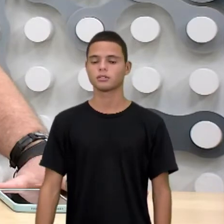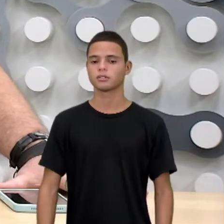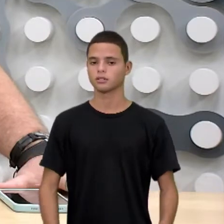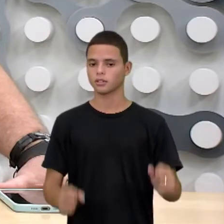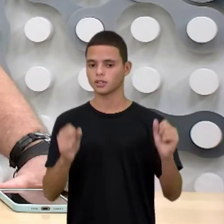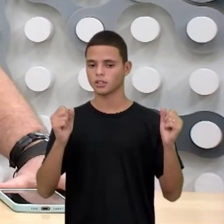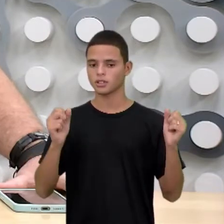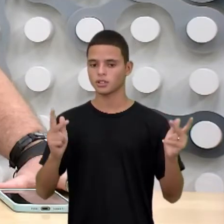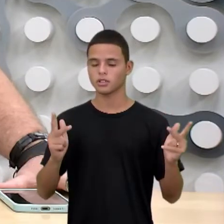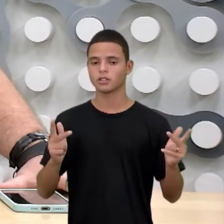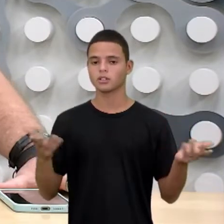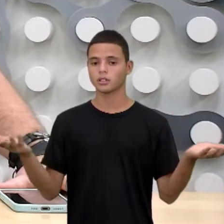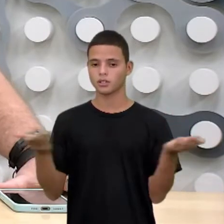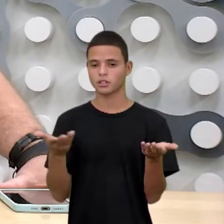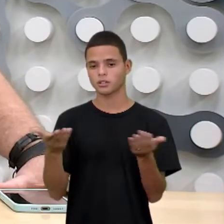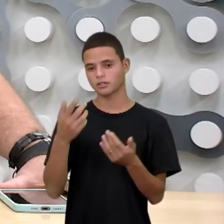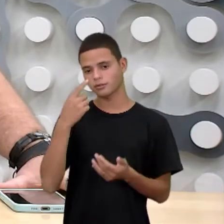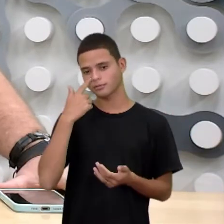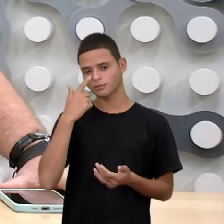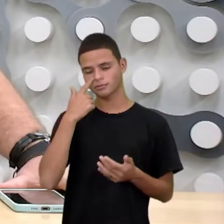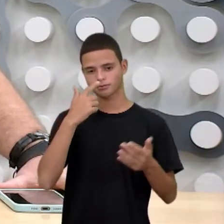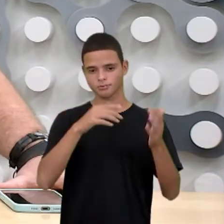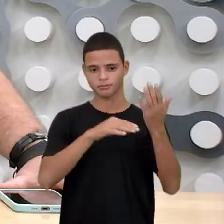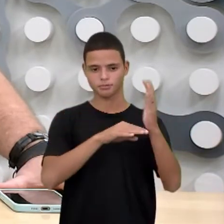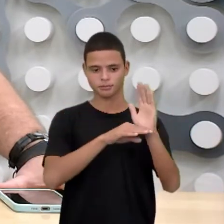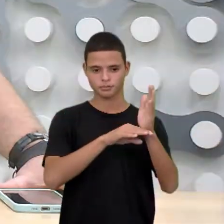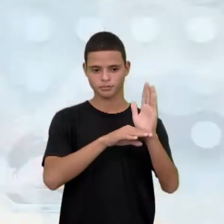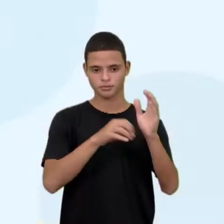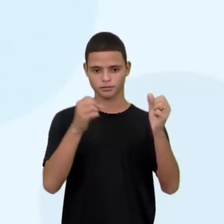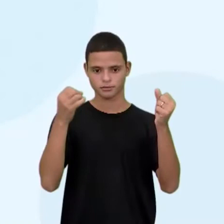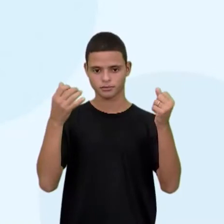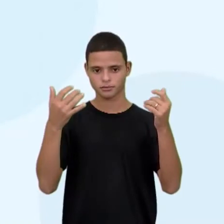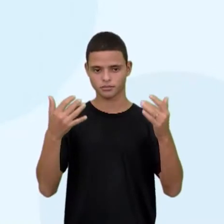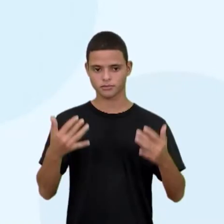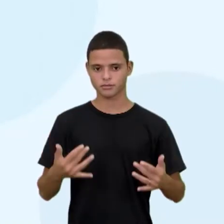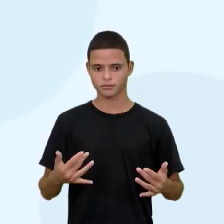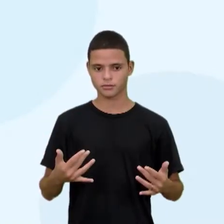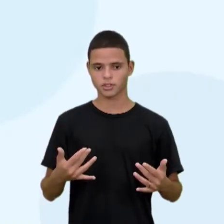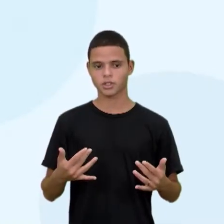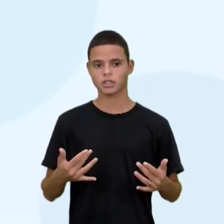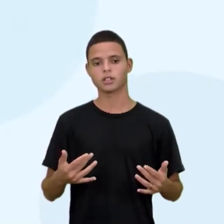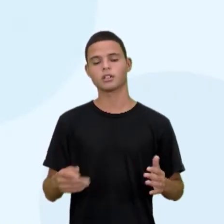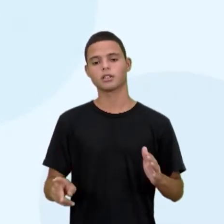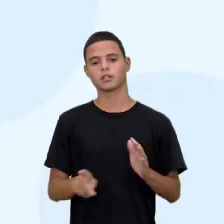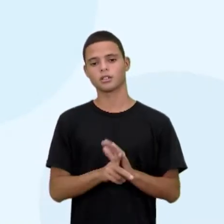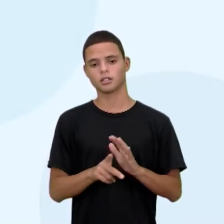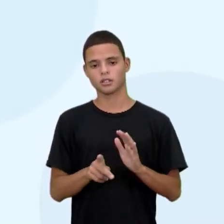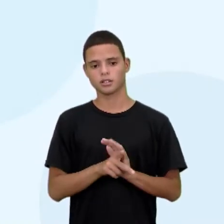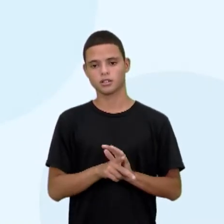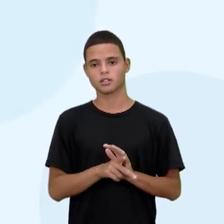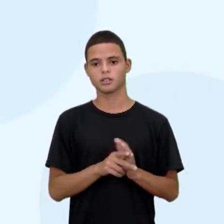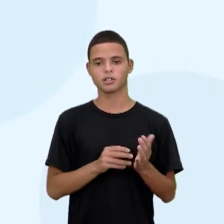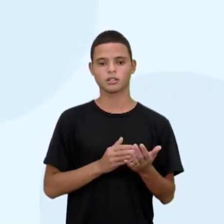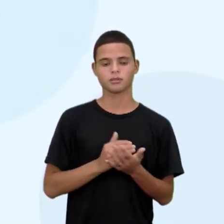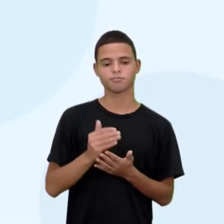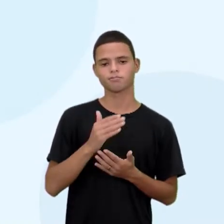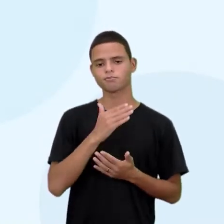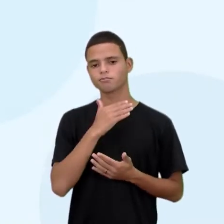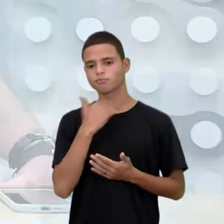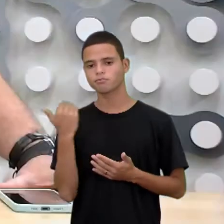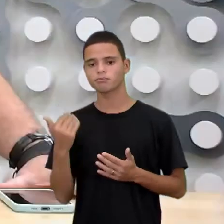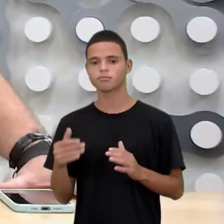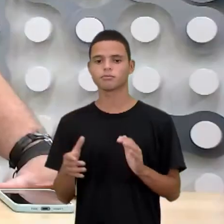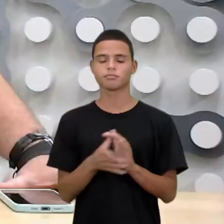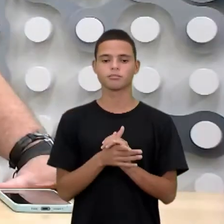pessoal? E agora nós vamos ver aí um vídeo, né, falando sobre essa questão de estatísticas, de nascimentos, mortes,